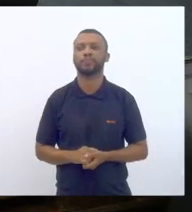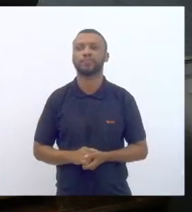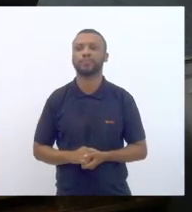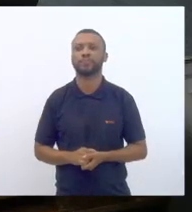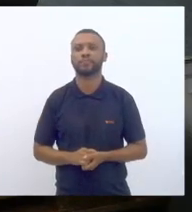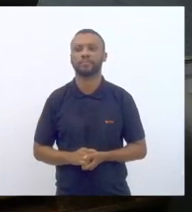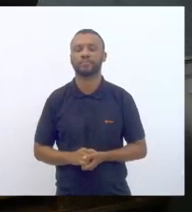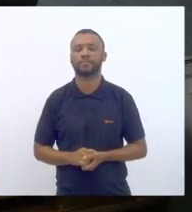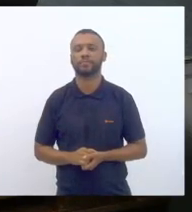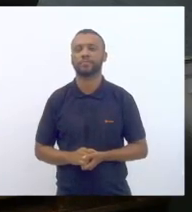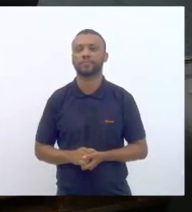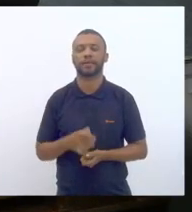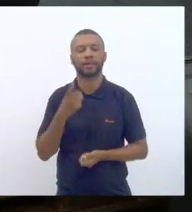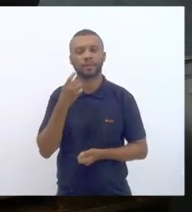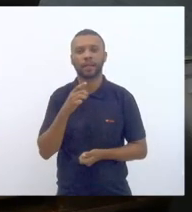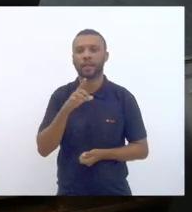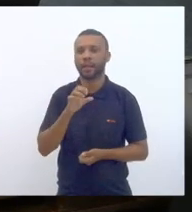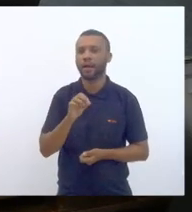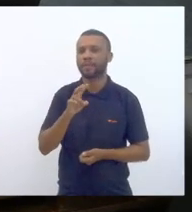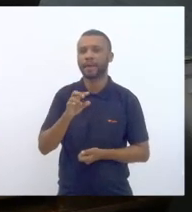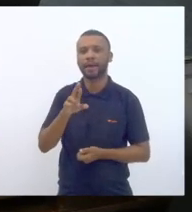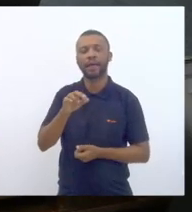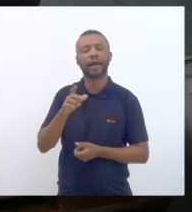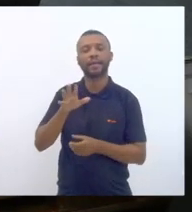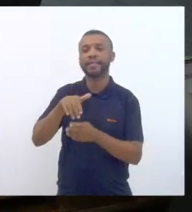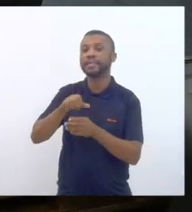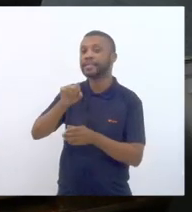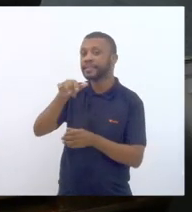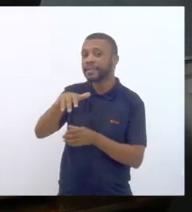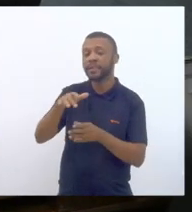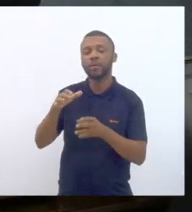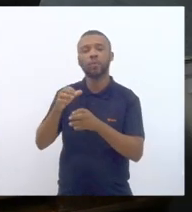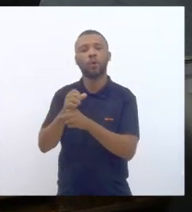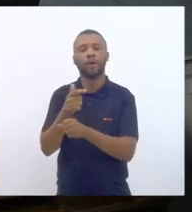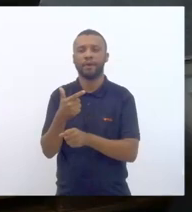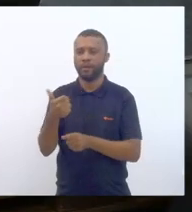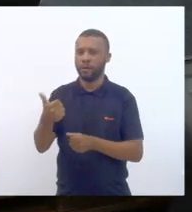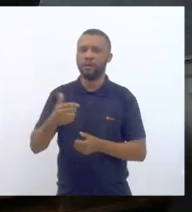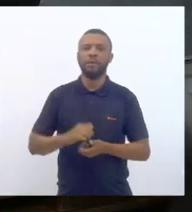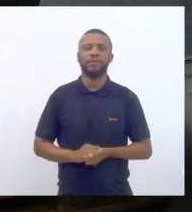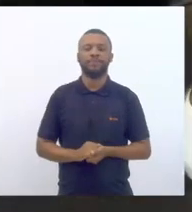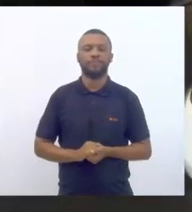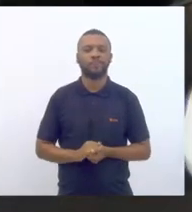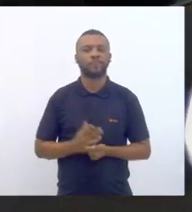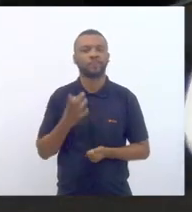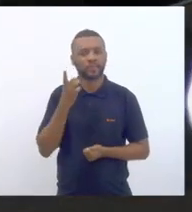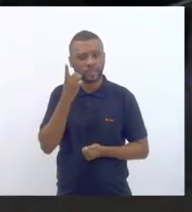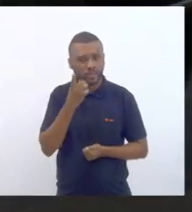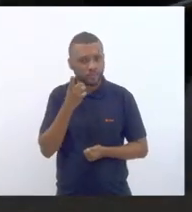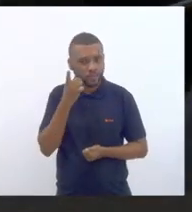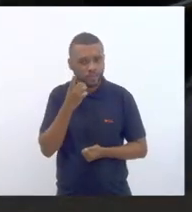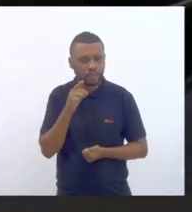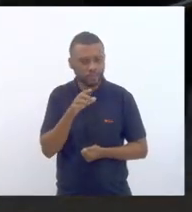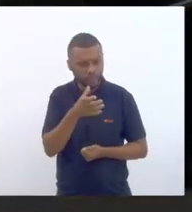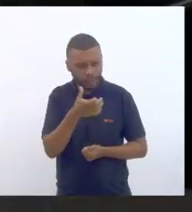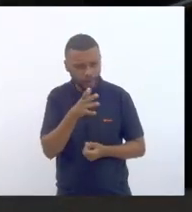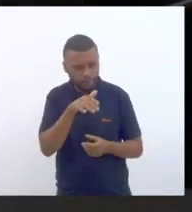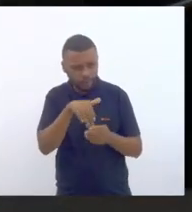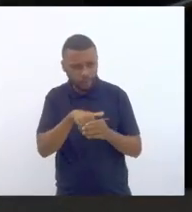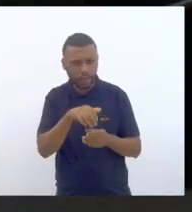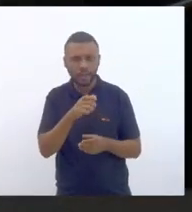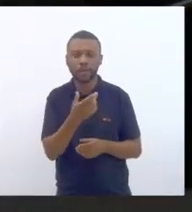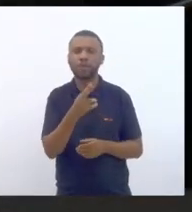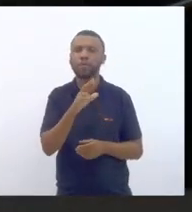Perfeito, vota sim. Deputado Léo Vieira votando sim no vídeo 21. Deputada... Quer votar, deputado Eurico